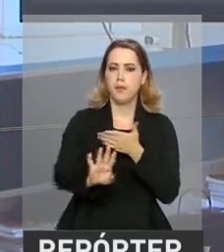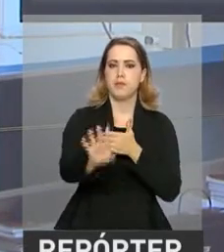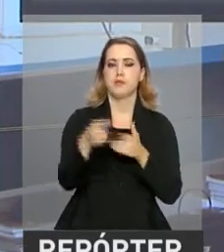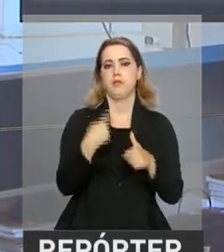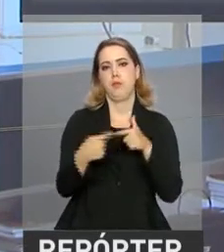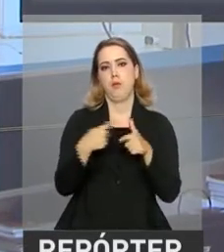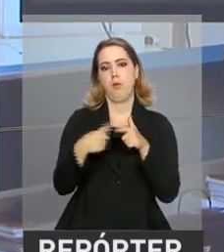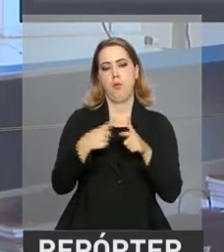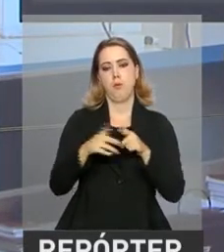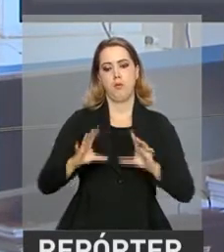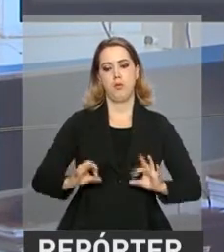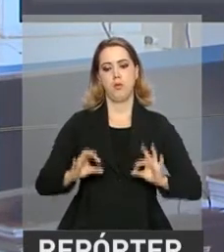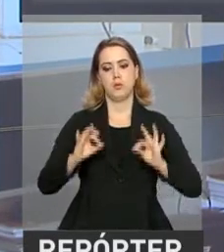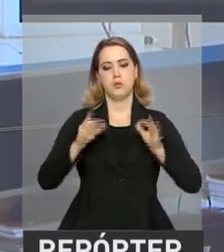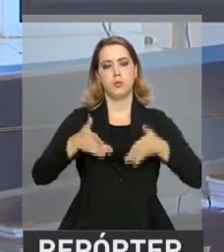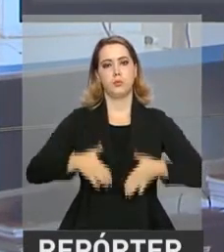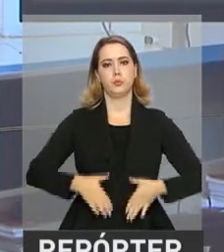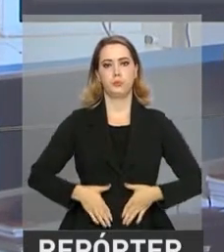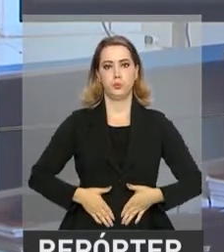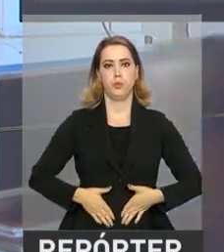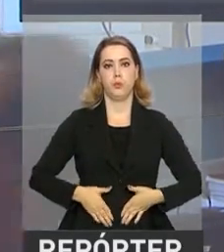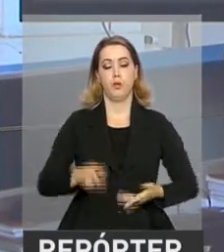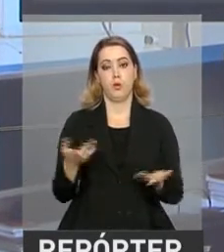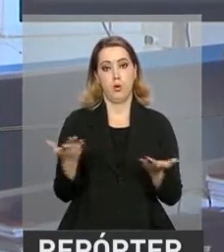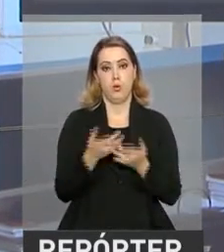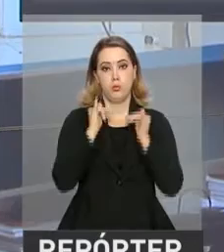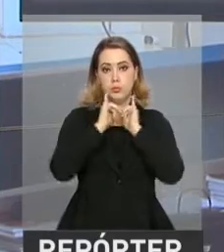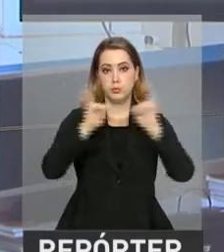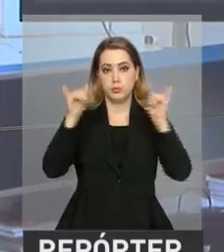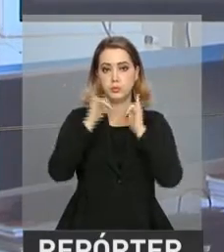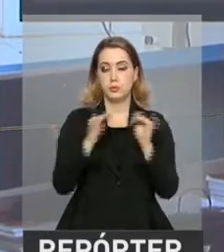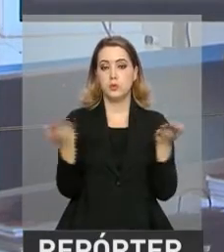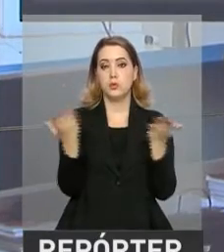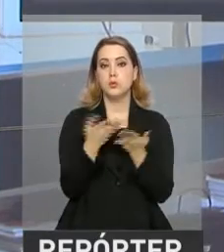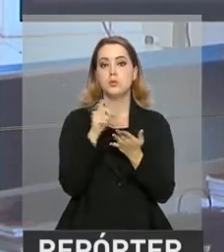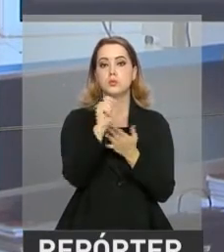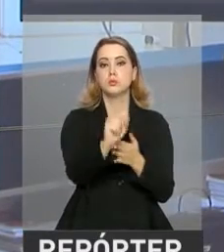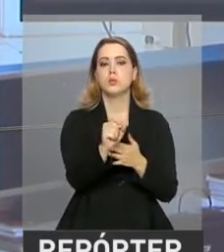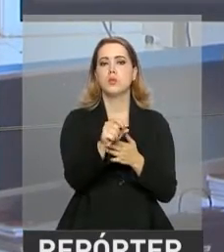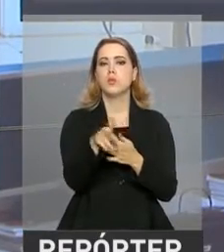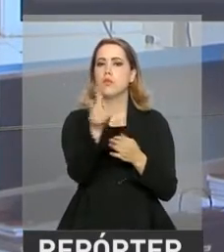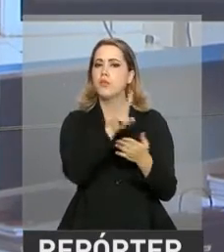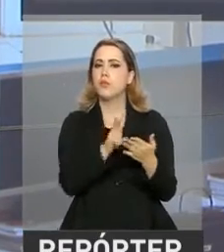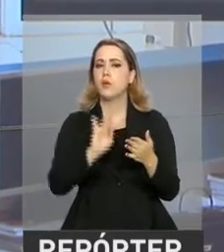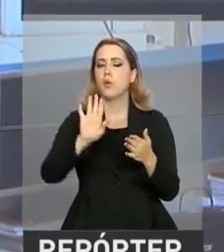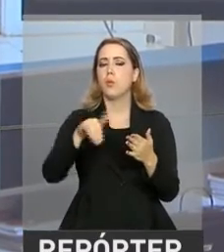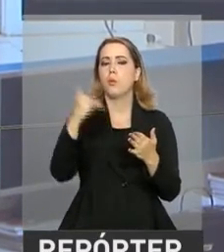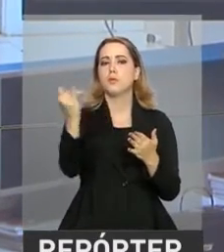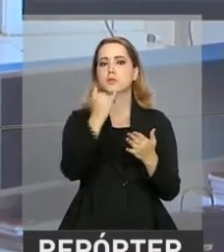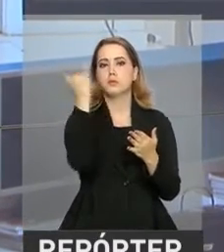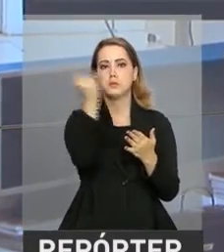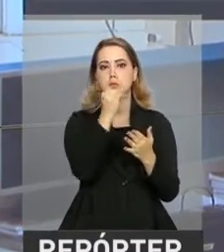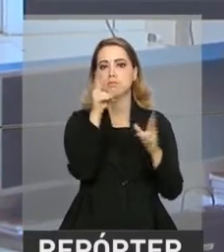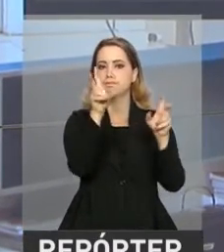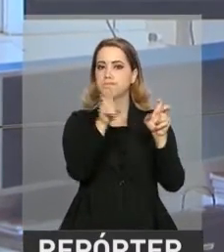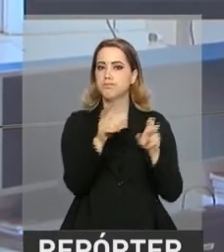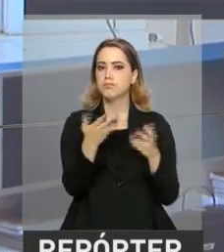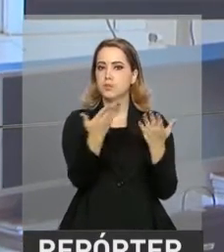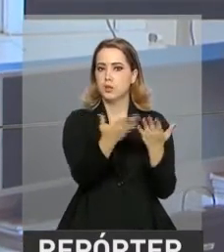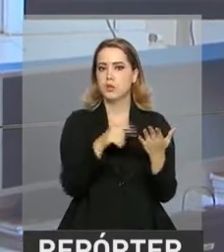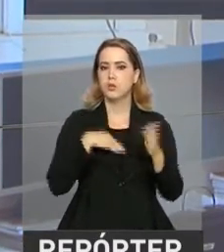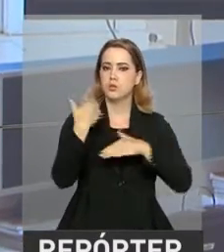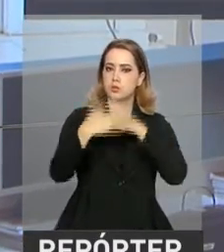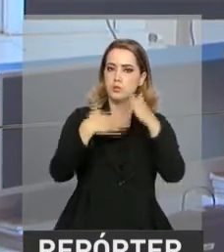do fundo de população das nações unidas lançado hoje em brasília analisa a importância de medidas como essa para o desenvolvimento de